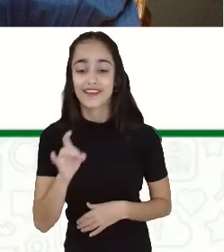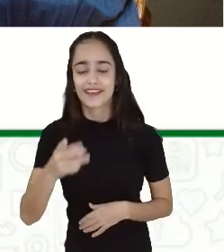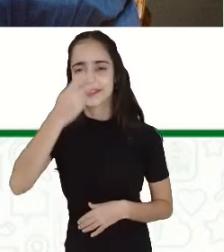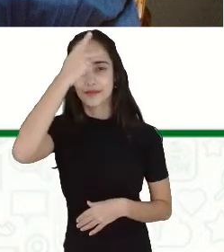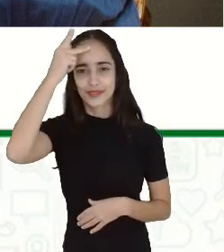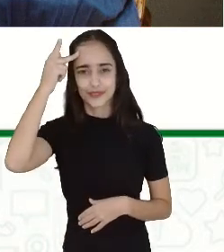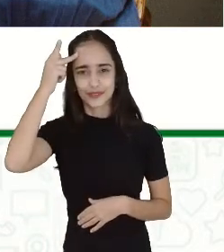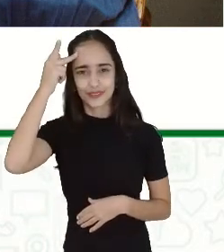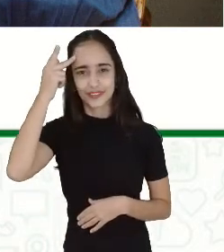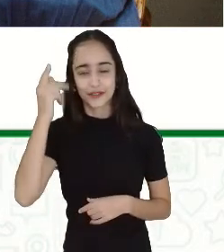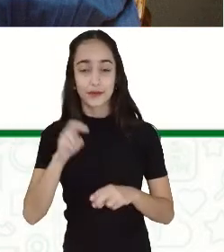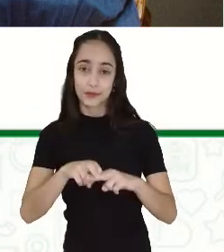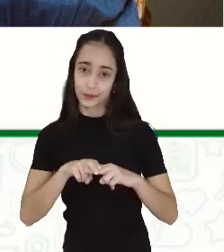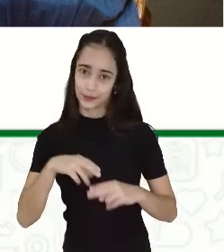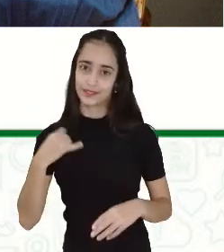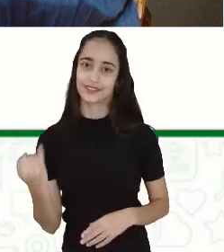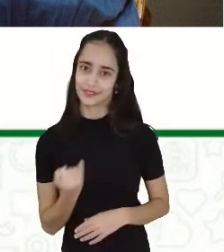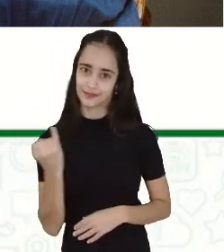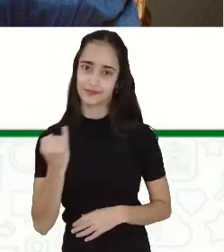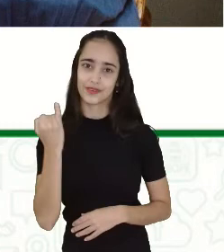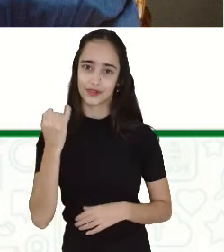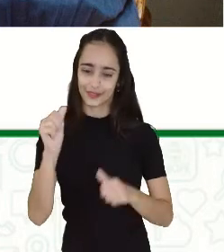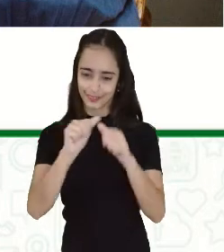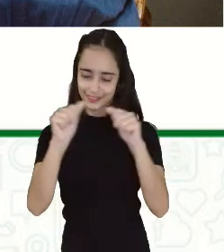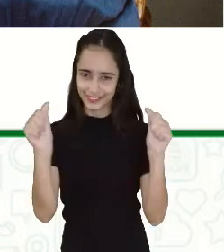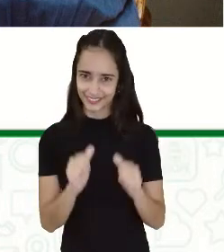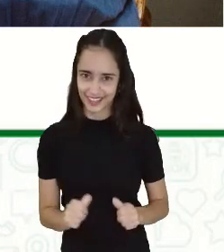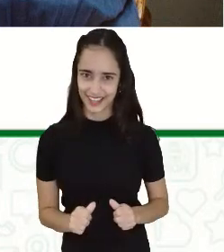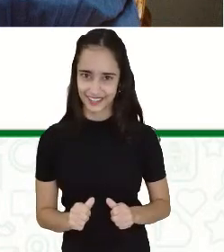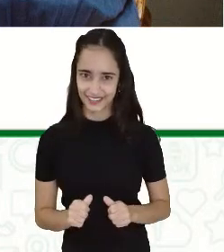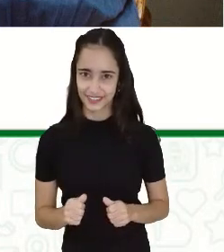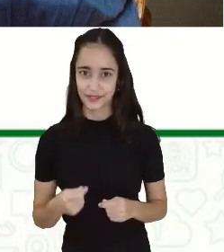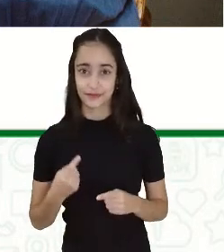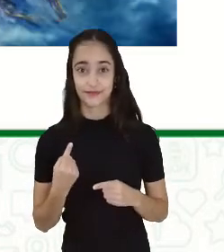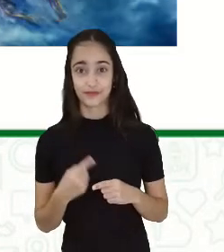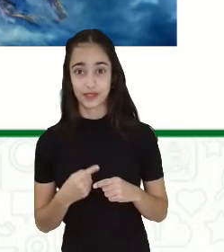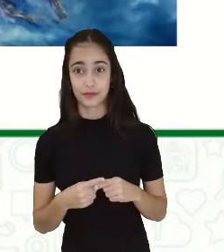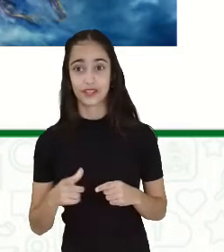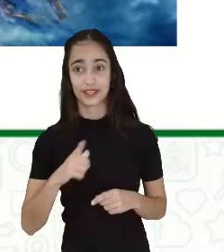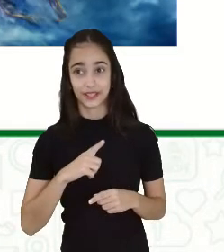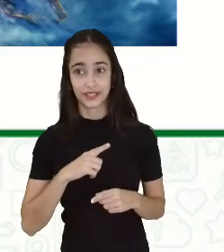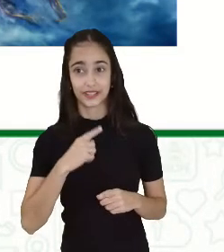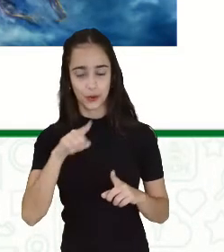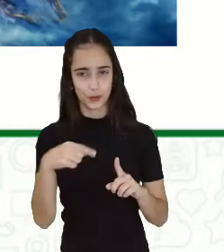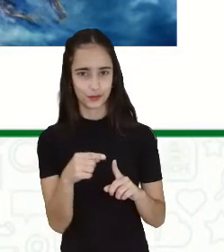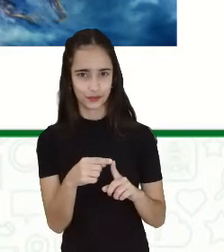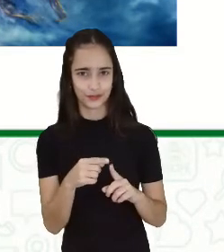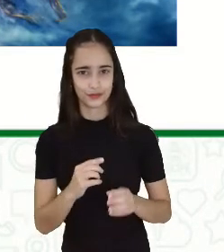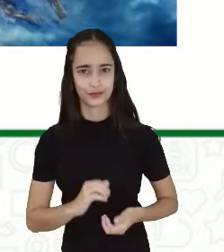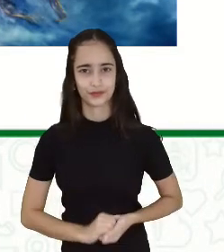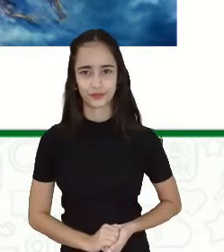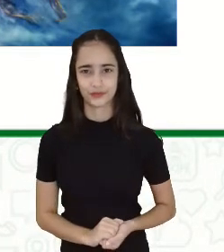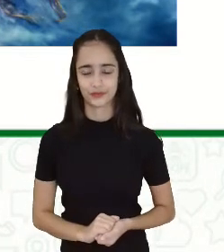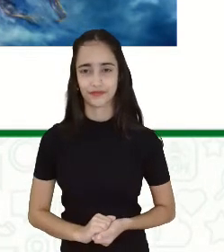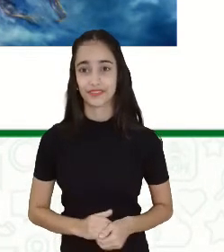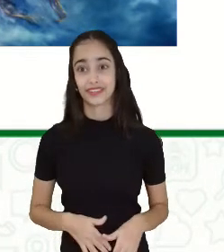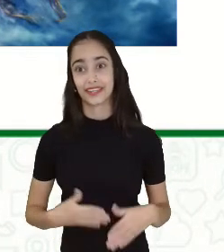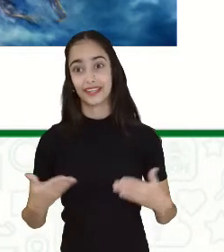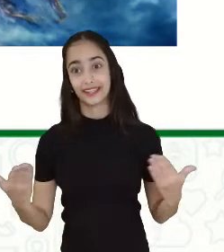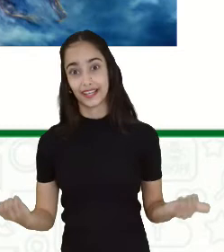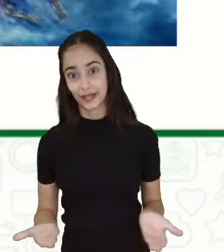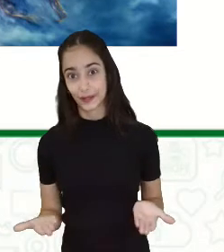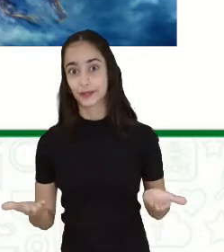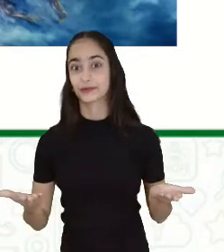aí por isso é tão importante né a arte que ela vai trazer essa subjetividade E aí a gente chega aí